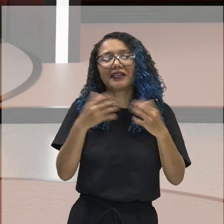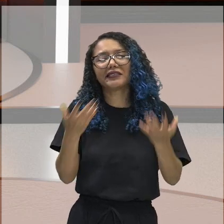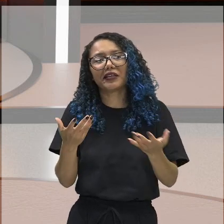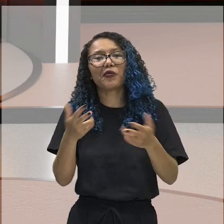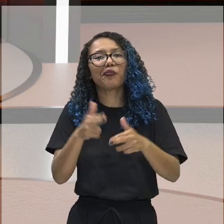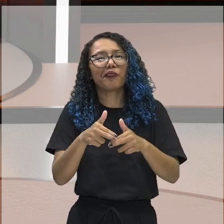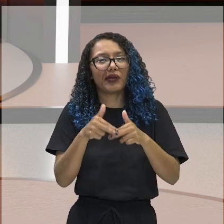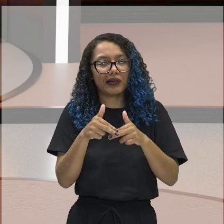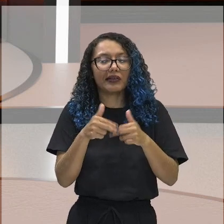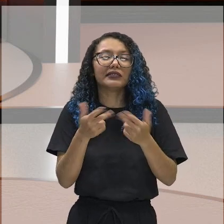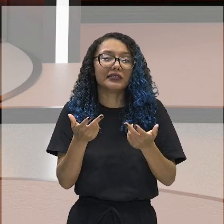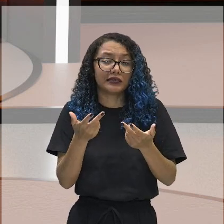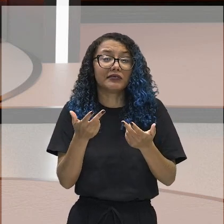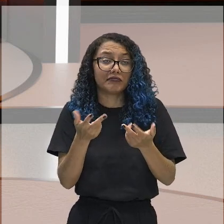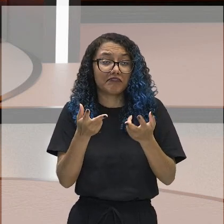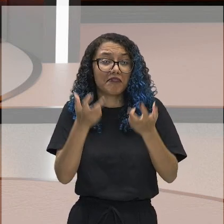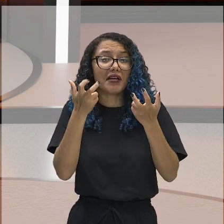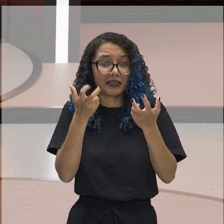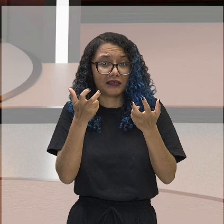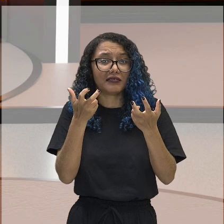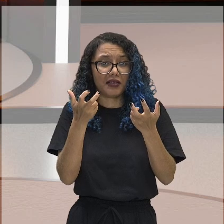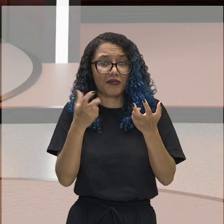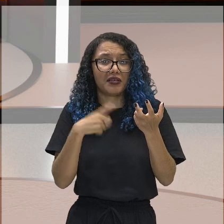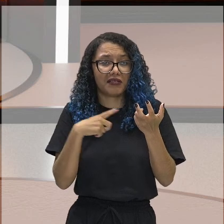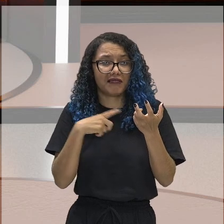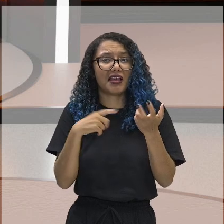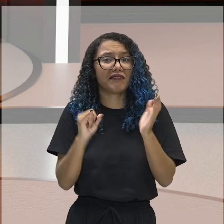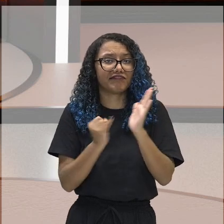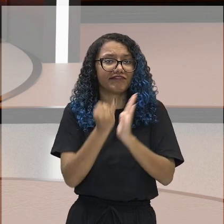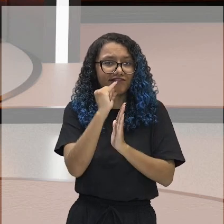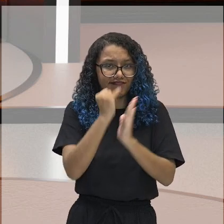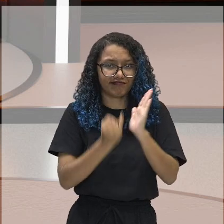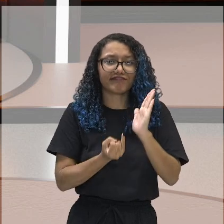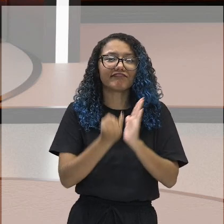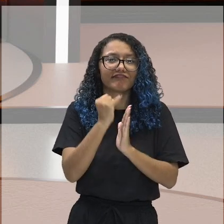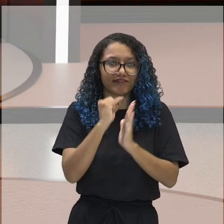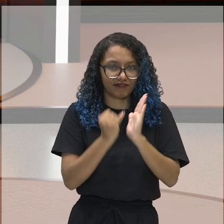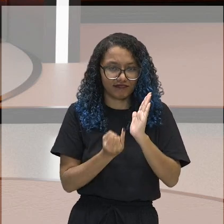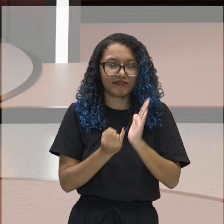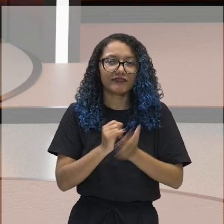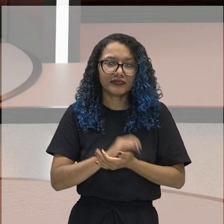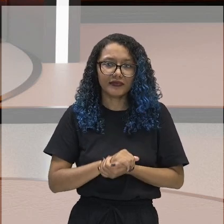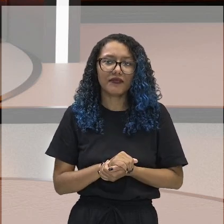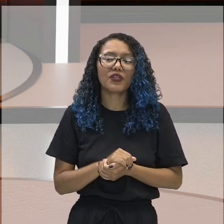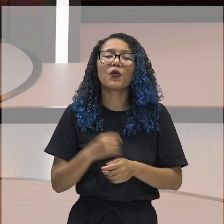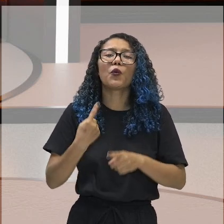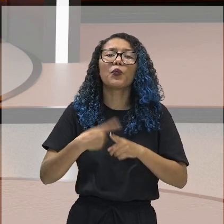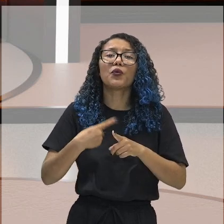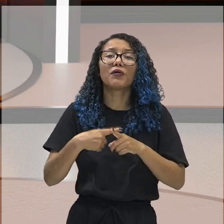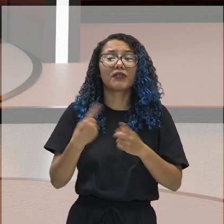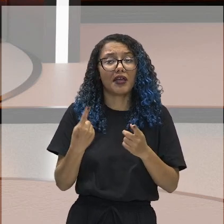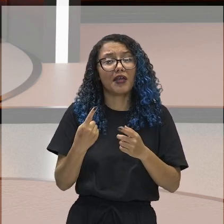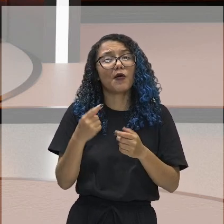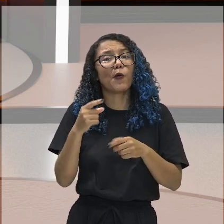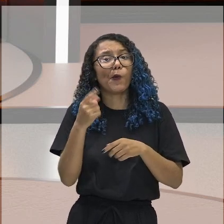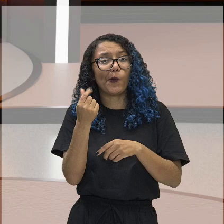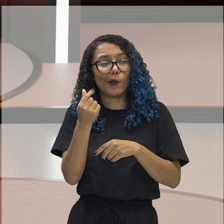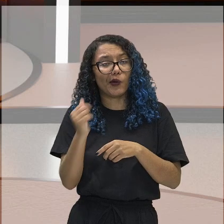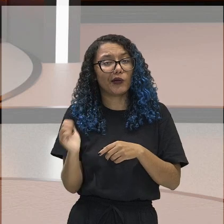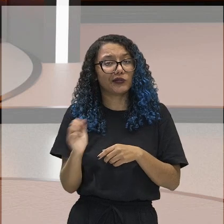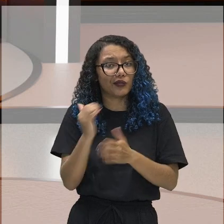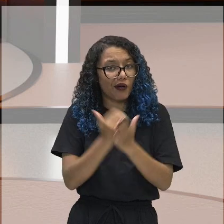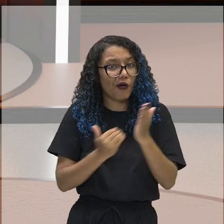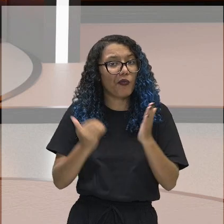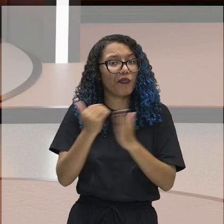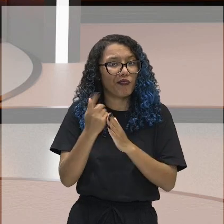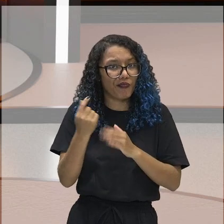Uma parte aí que a gente pode inclusive dizer que é uma inflação, né? Já que a gente tem então aí o aumento dos preços e eu não tenho de onde teoricamente tirar